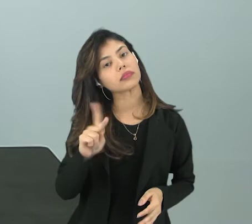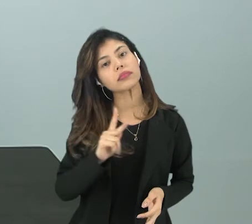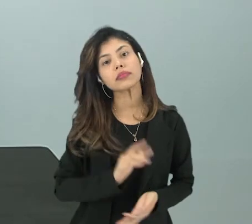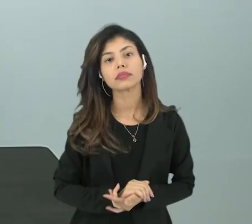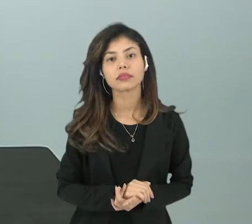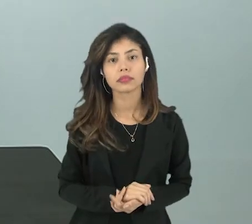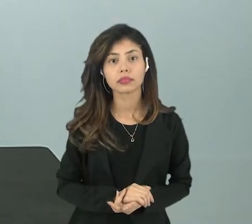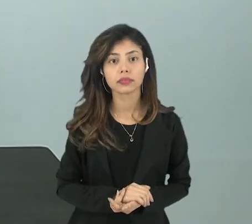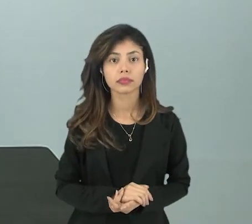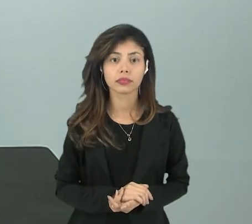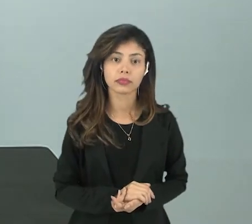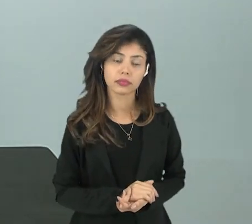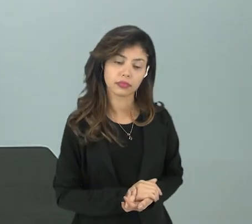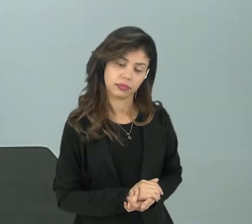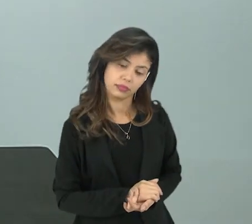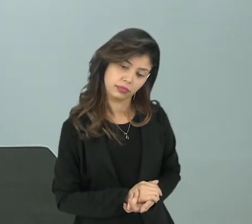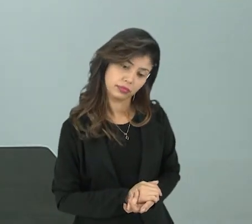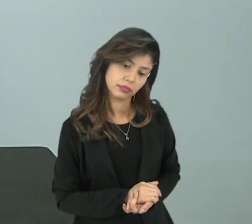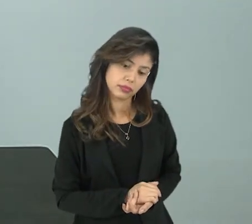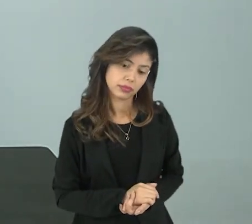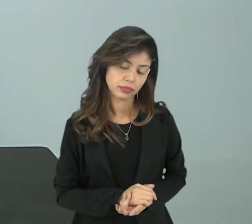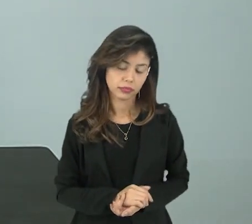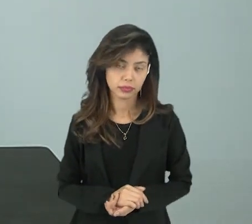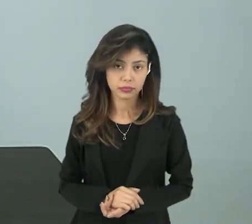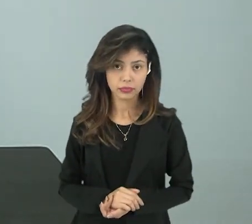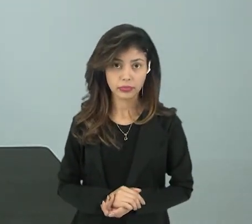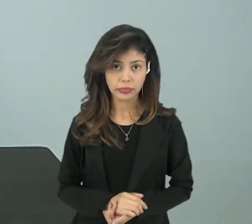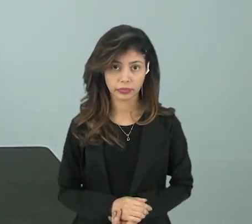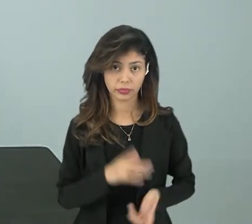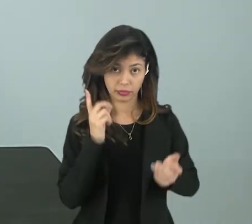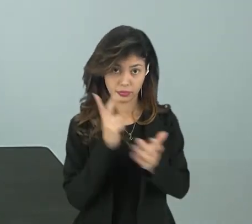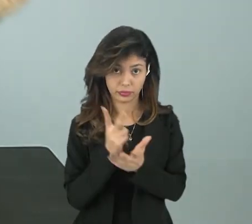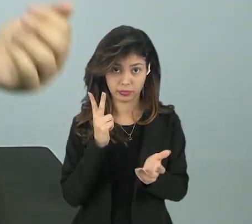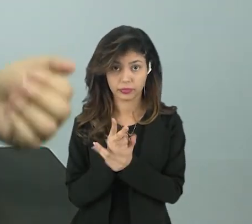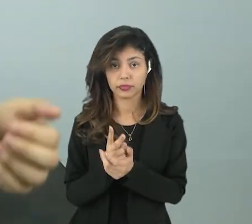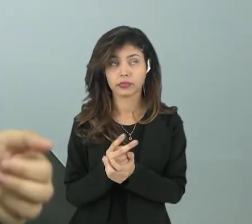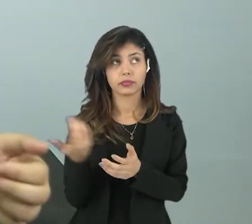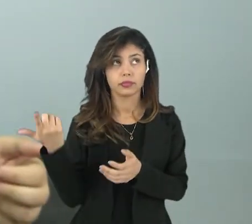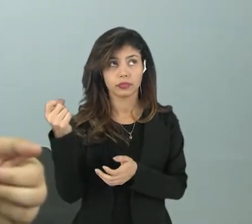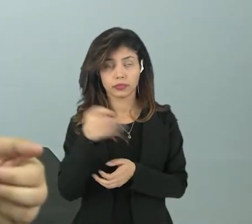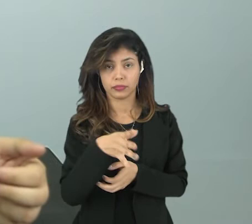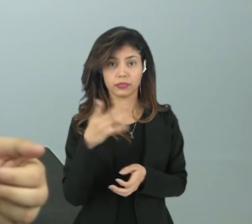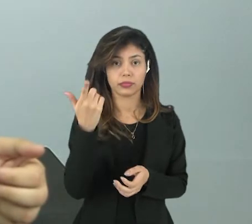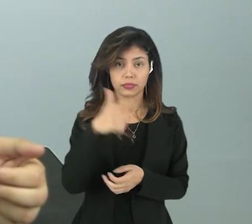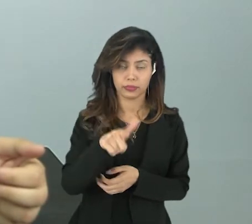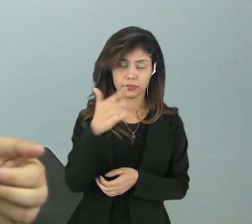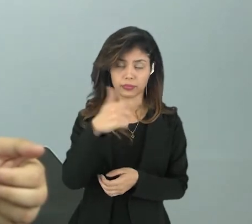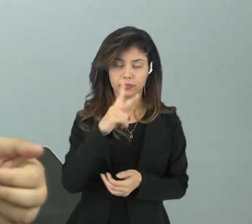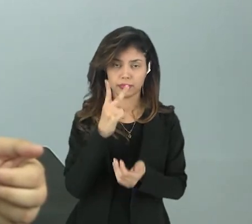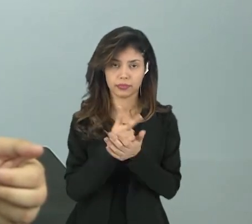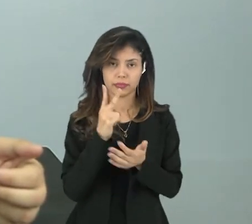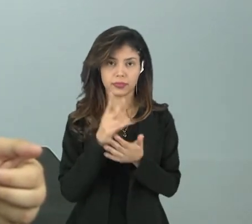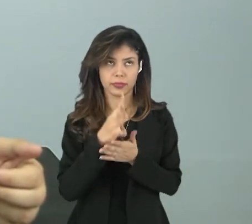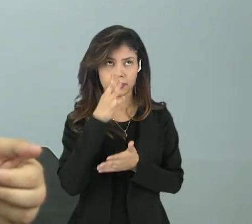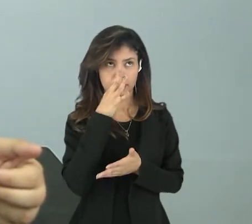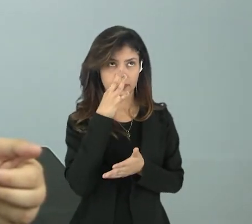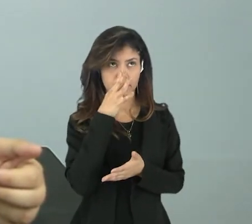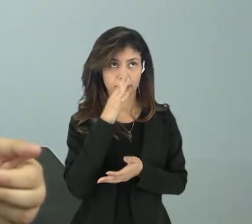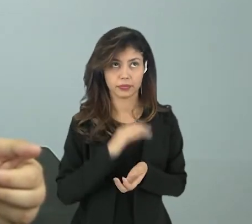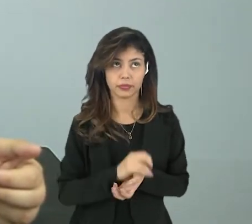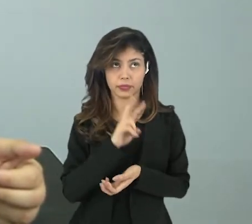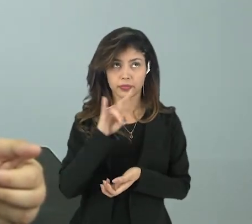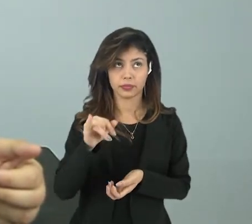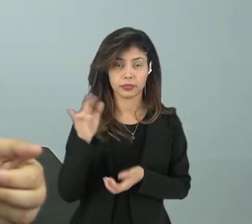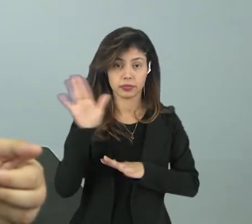mas ela se renova, a natureza ela vai se renovando. Como a gente observa aqui, ó, aqui os ambientes vão se renovando.